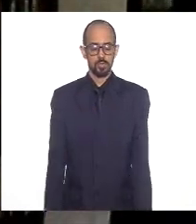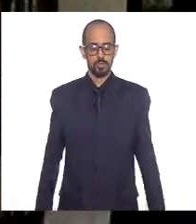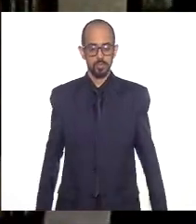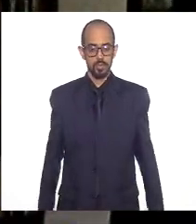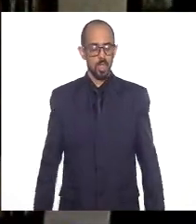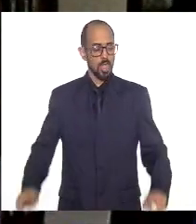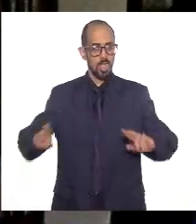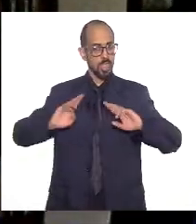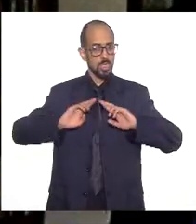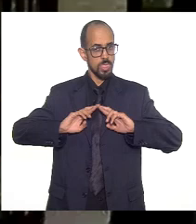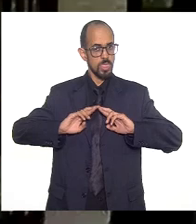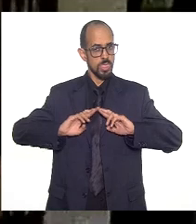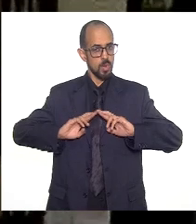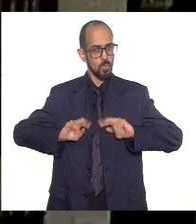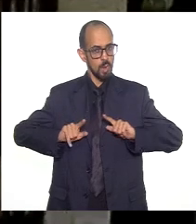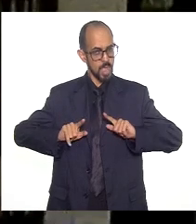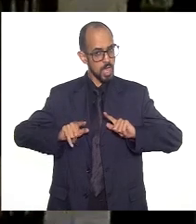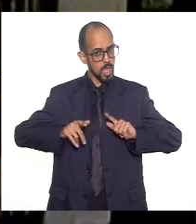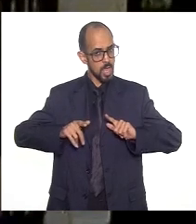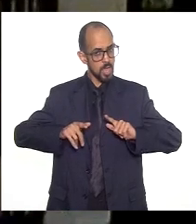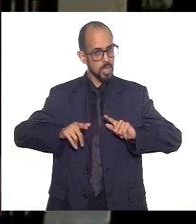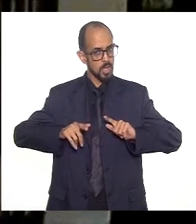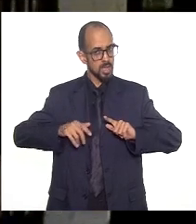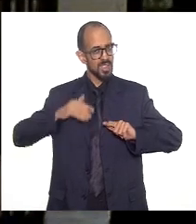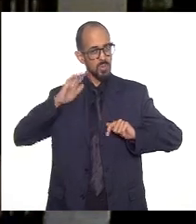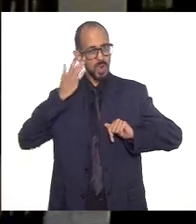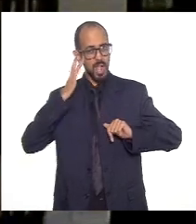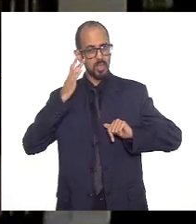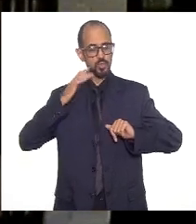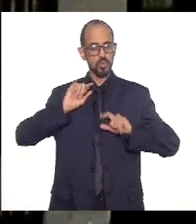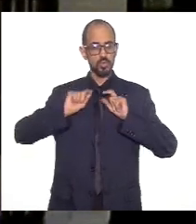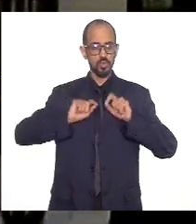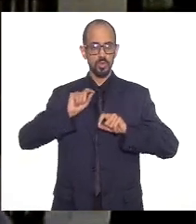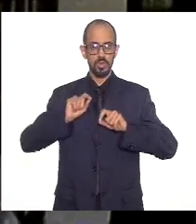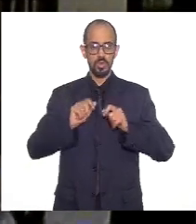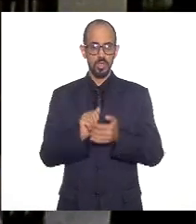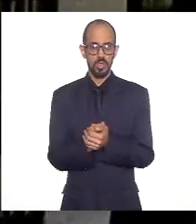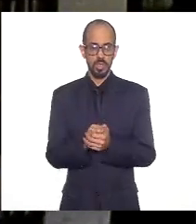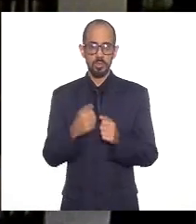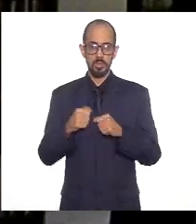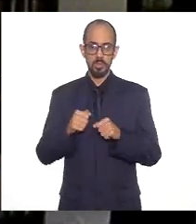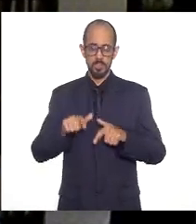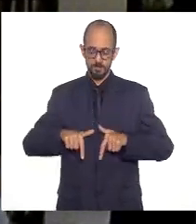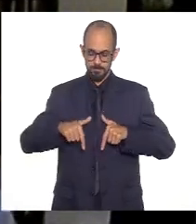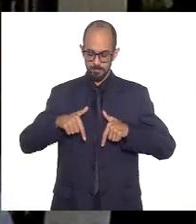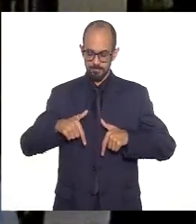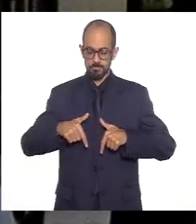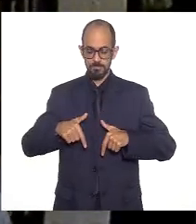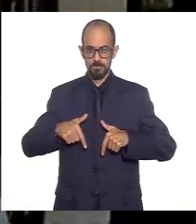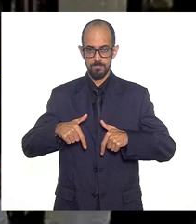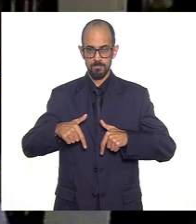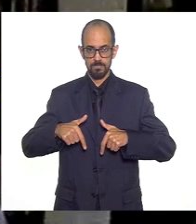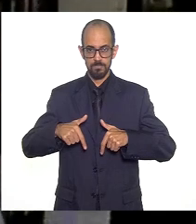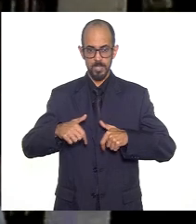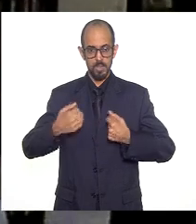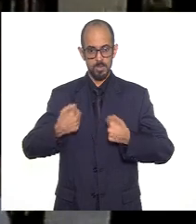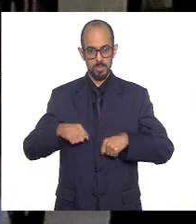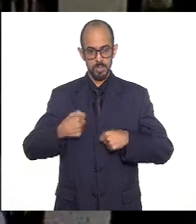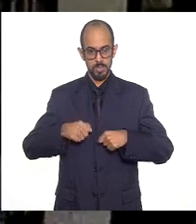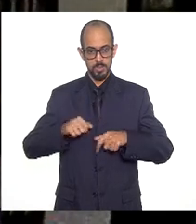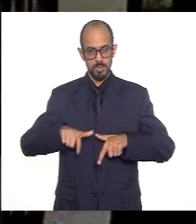Não é? Eu acho que isso daí tem que ser enfrentado, mas tem que ser